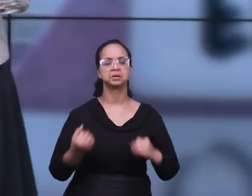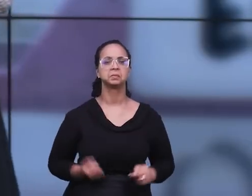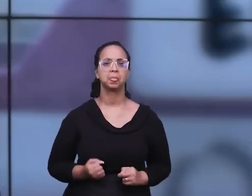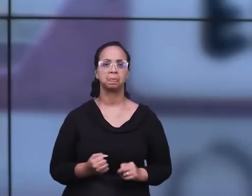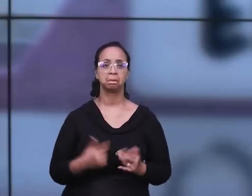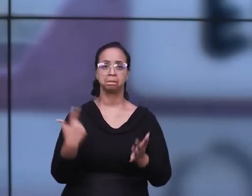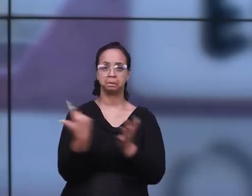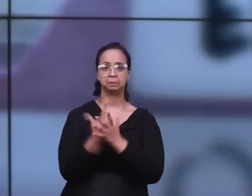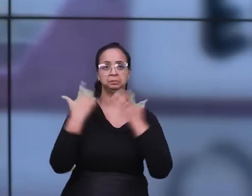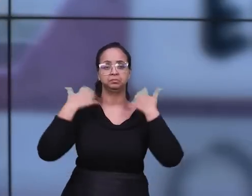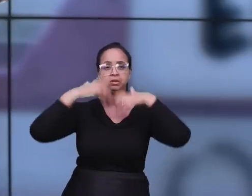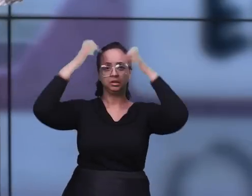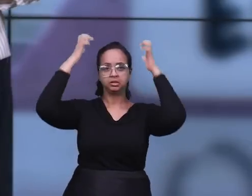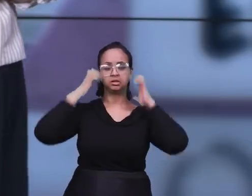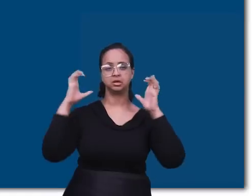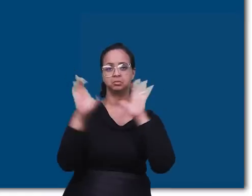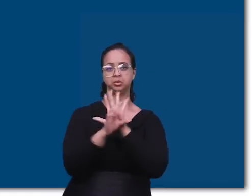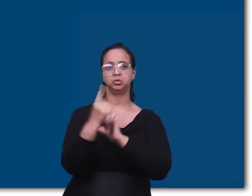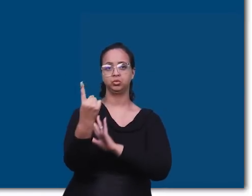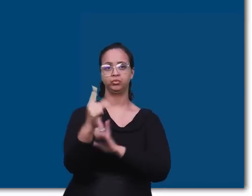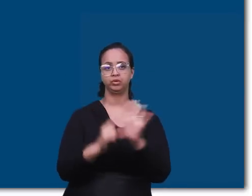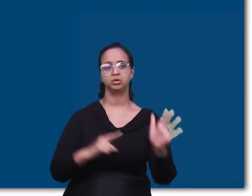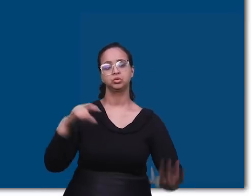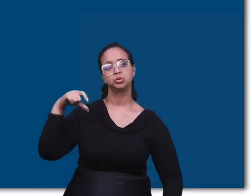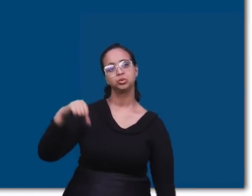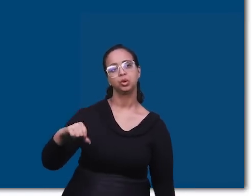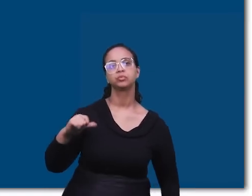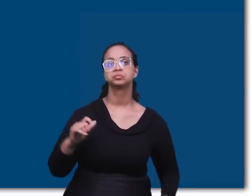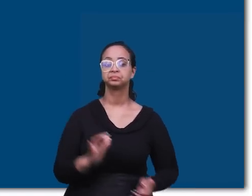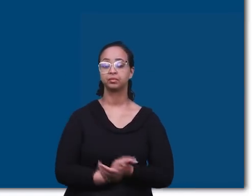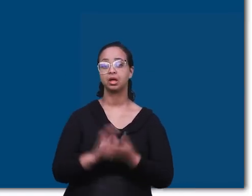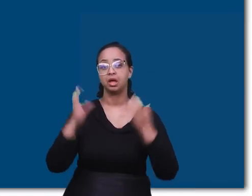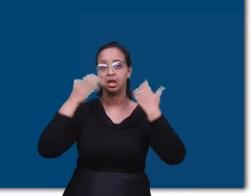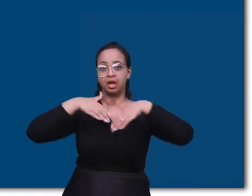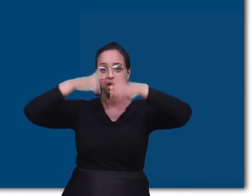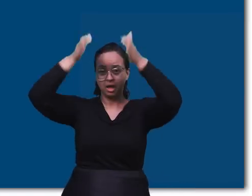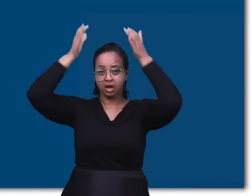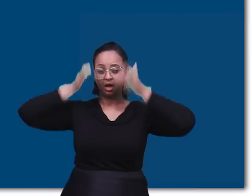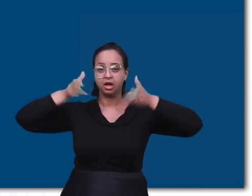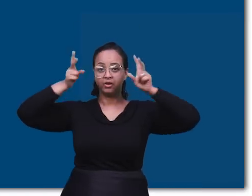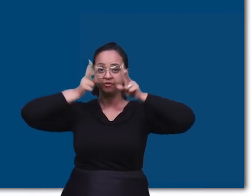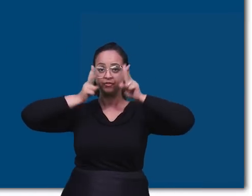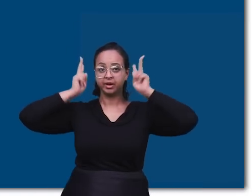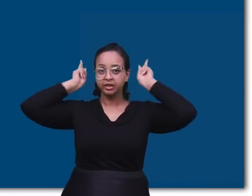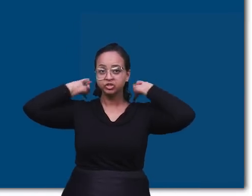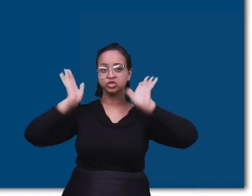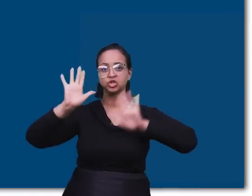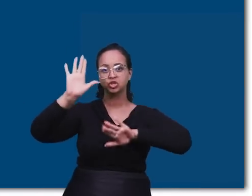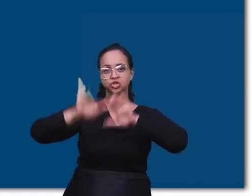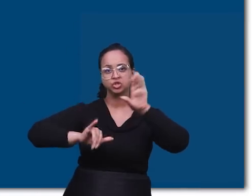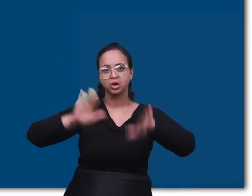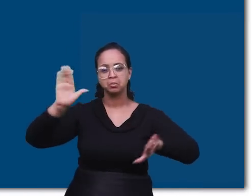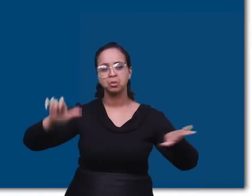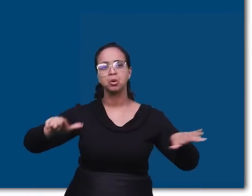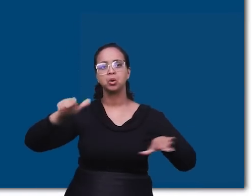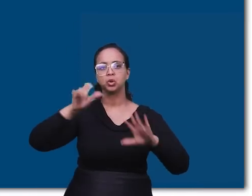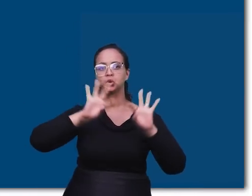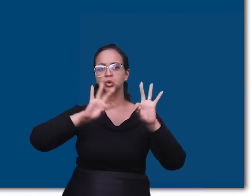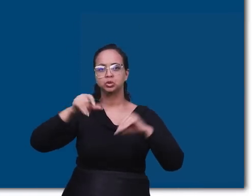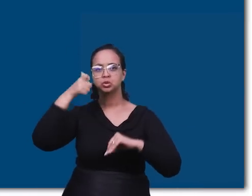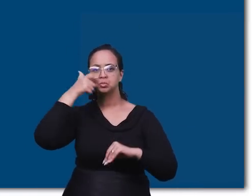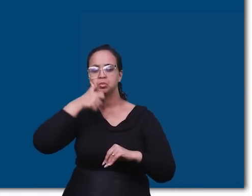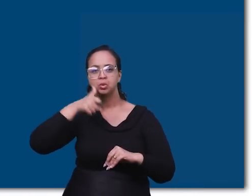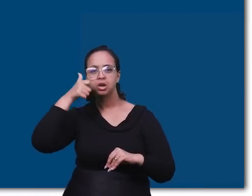em Esther 1:9. Também a rainha Vasti deu um banquete às mulheres na casa real do